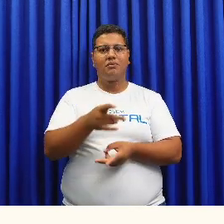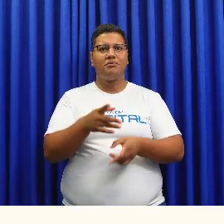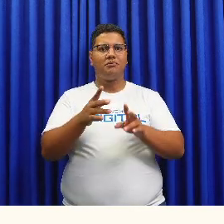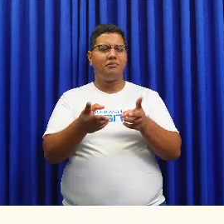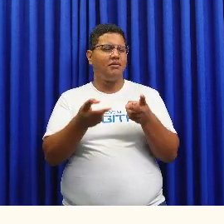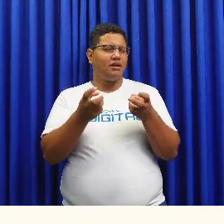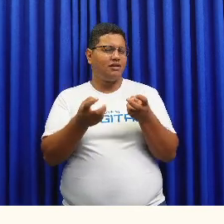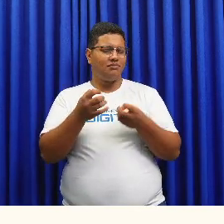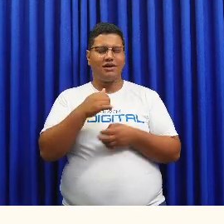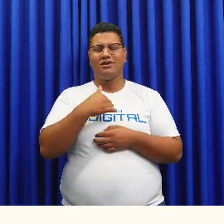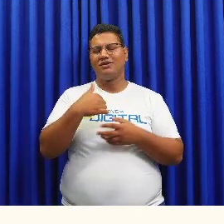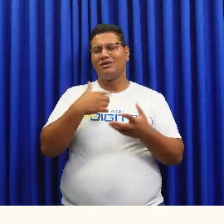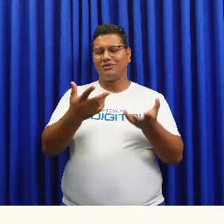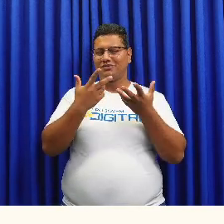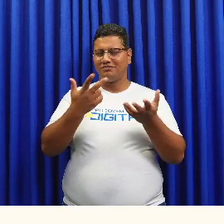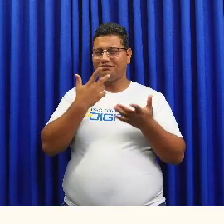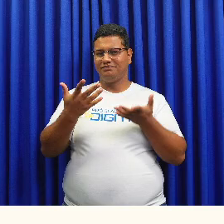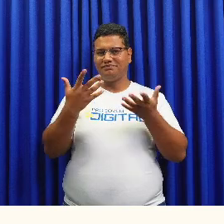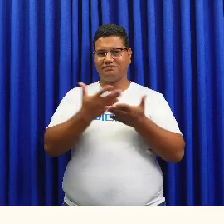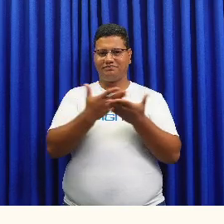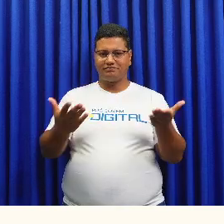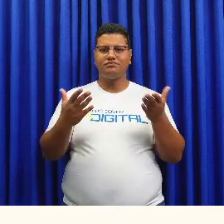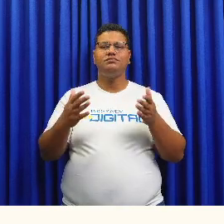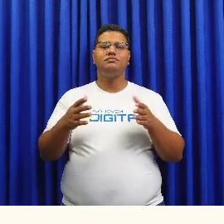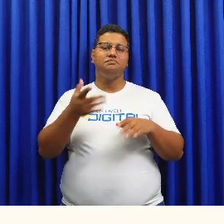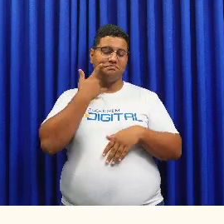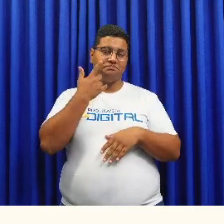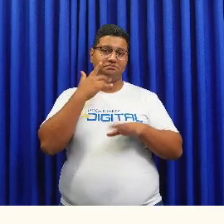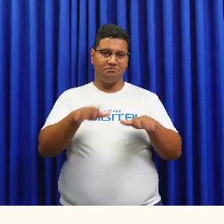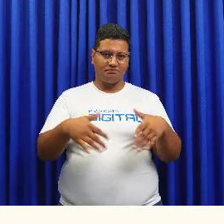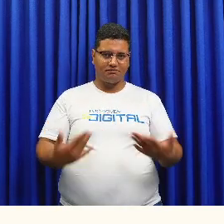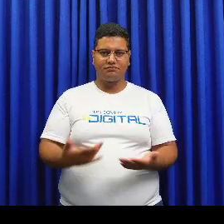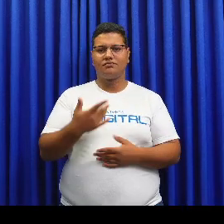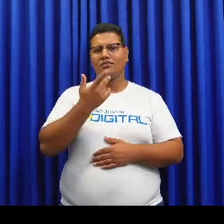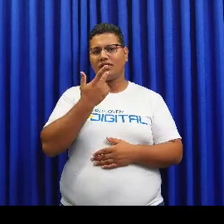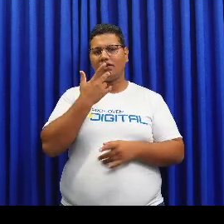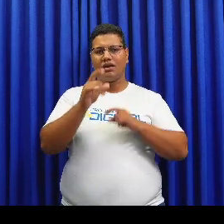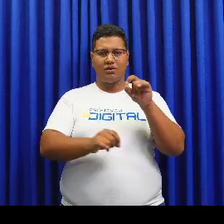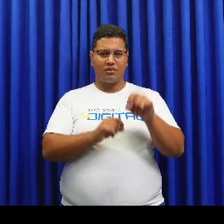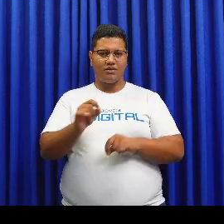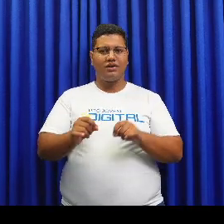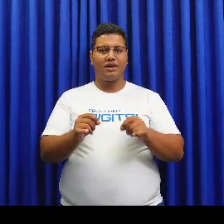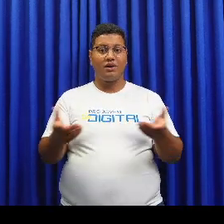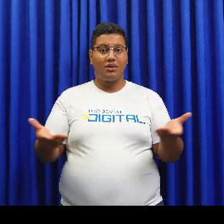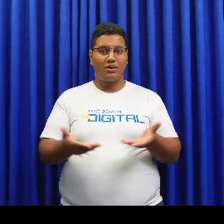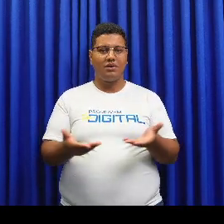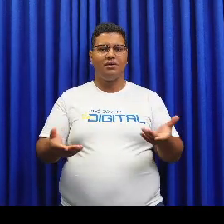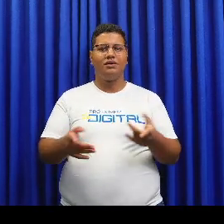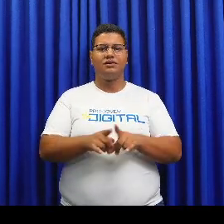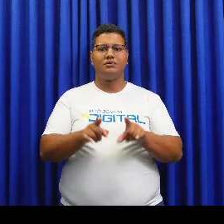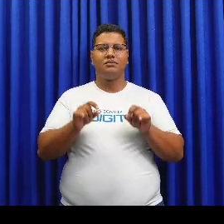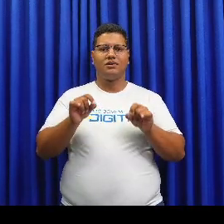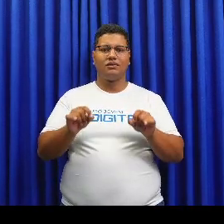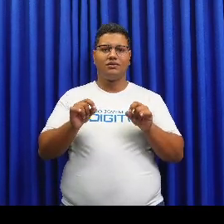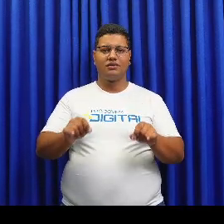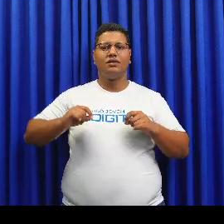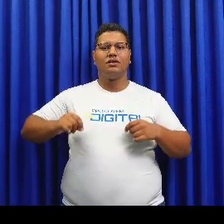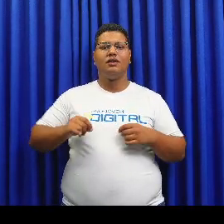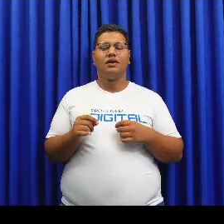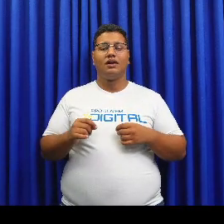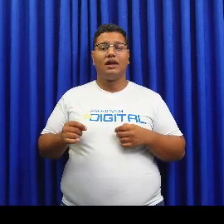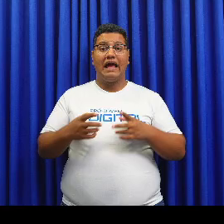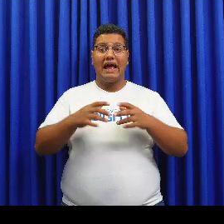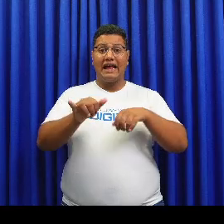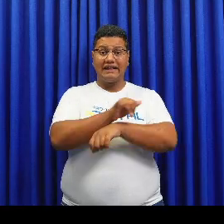perceber aonde eu quero chegar com você, não é isso? Eu quero chegar justamente na aula de hoje, que são as